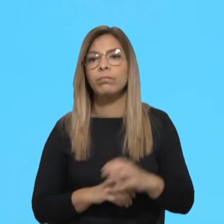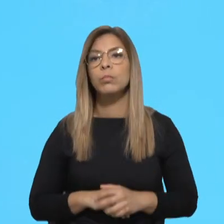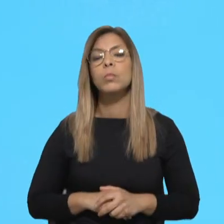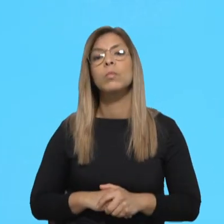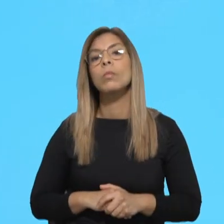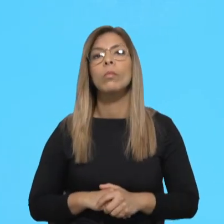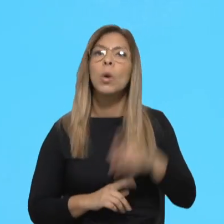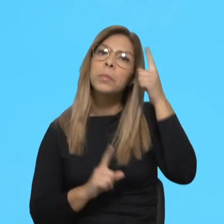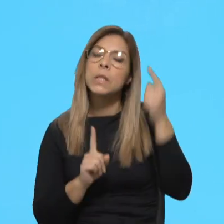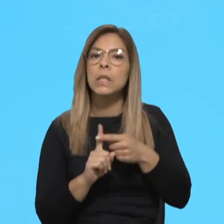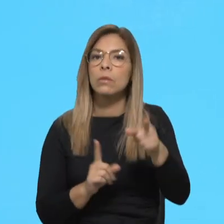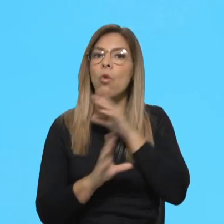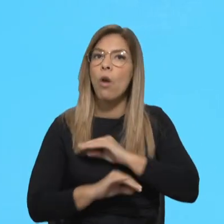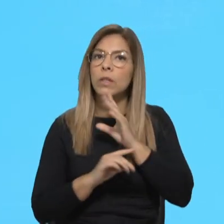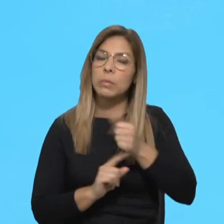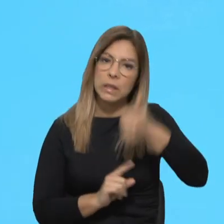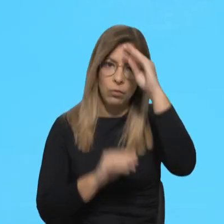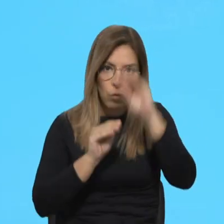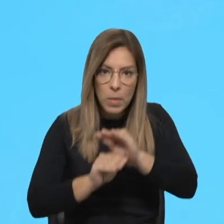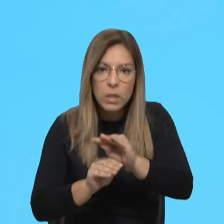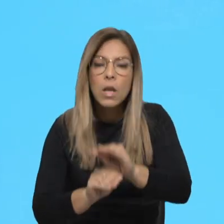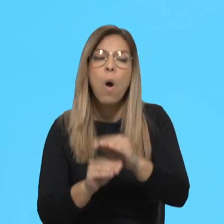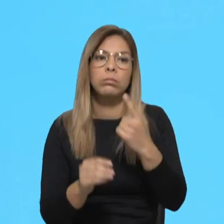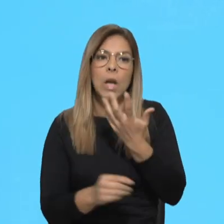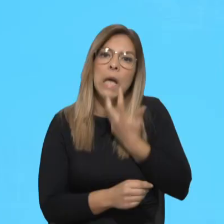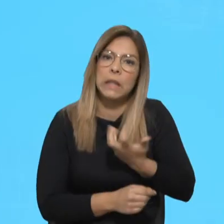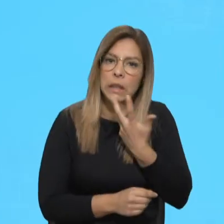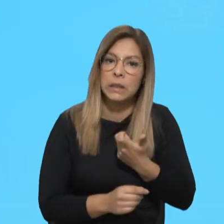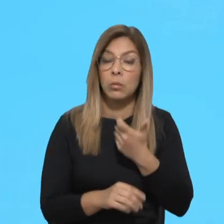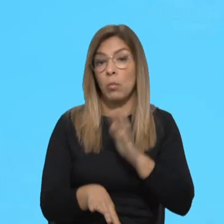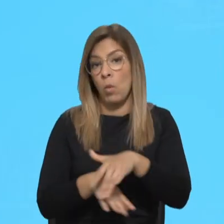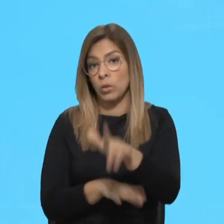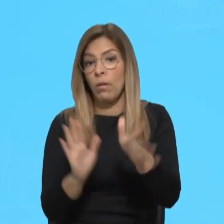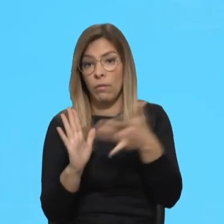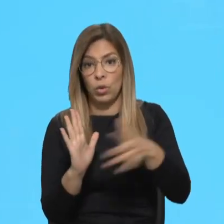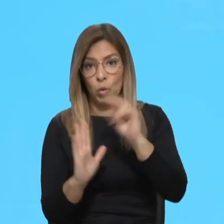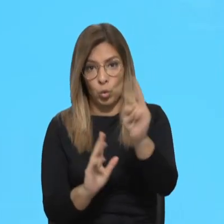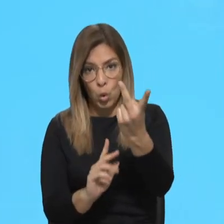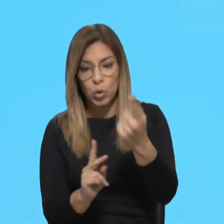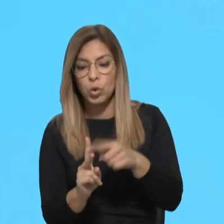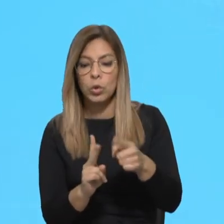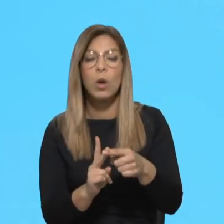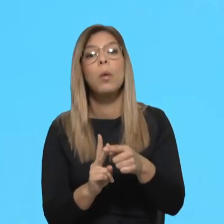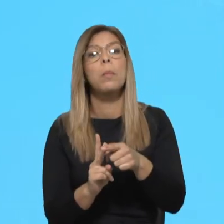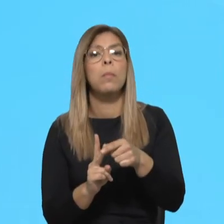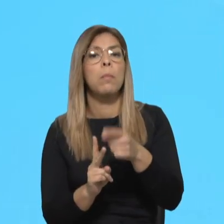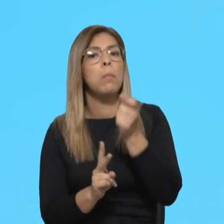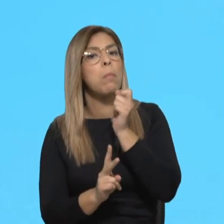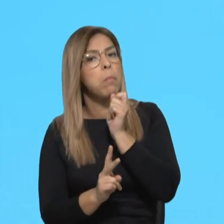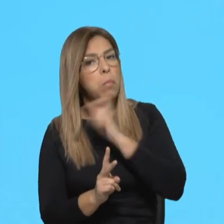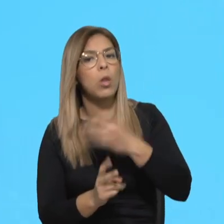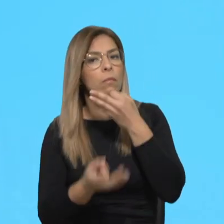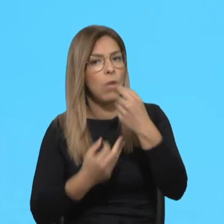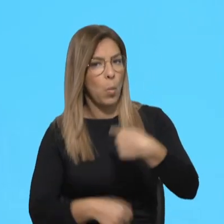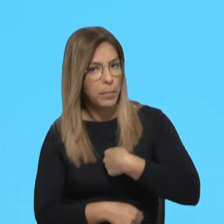é falarmos da formação, da prevenção e, sobretudo, em torno destes 2 livros. Falei no Podes Falar Comigo, mas há também este livro, Julieta, a